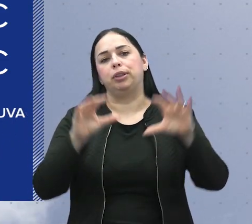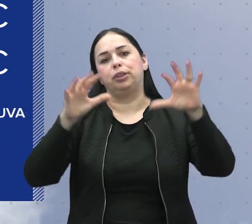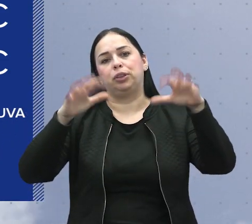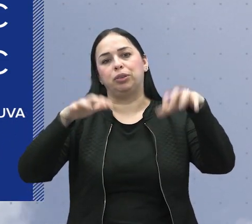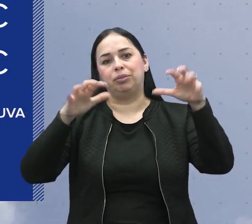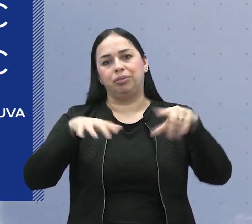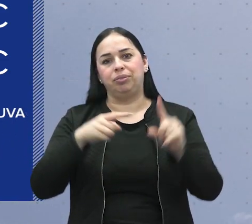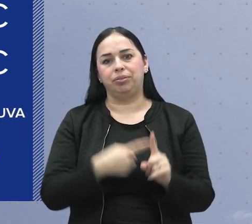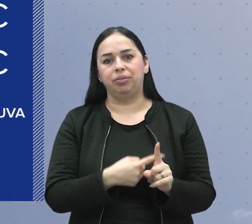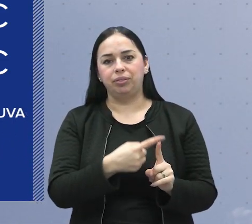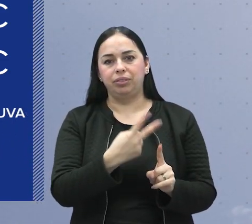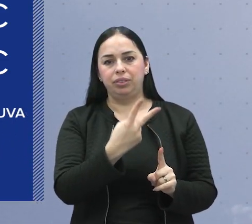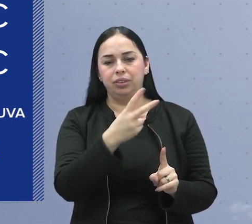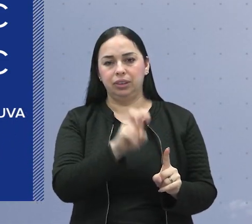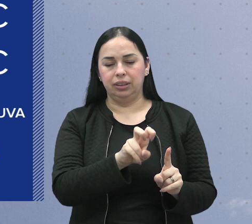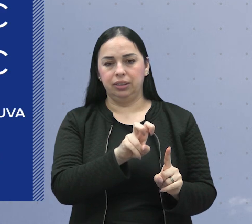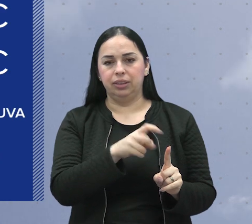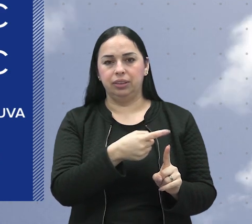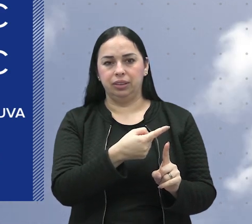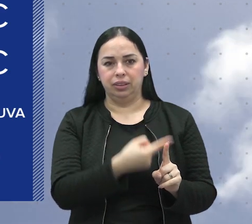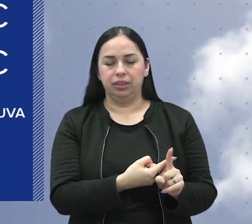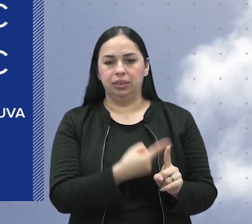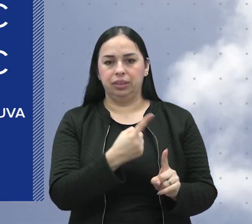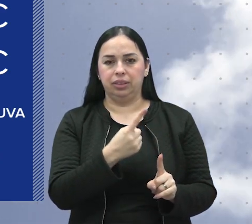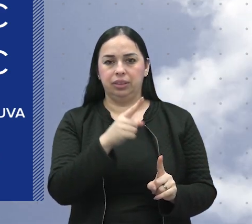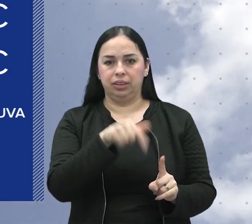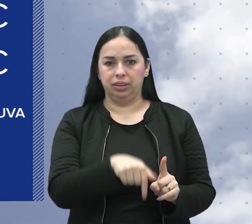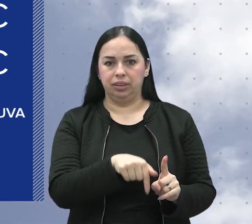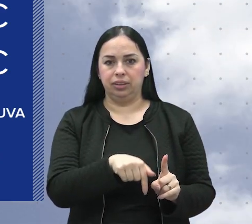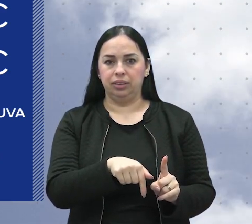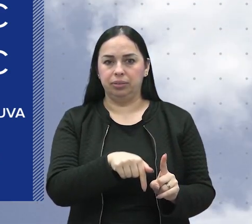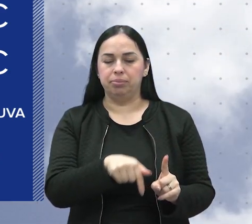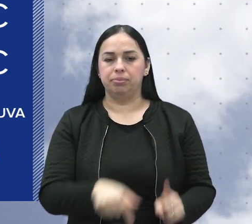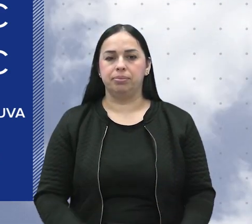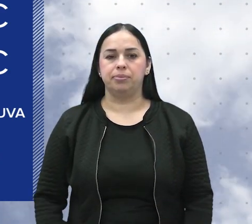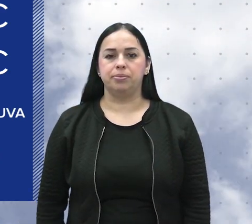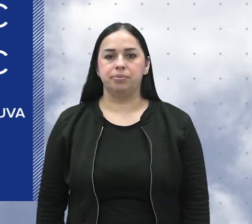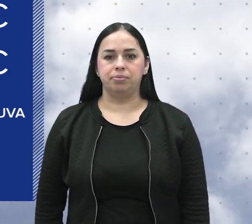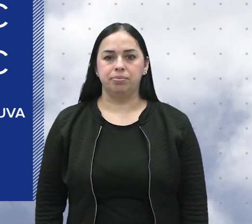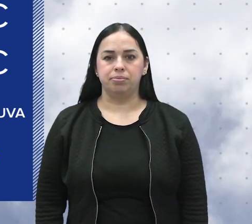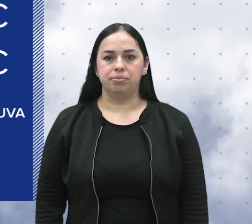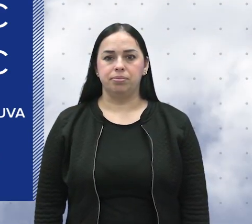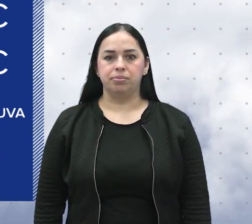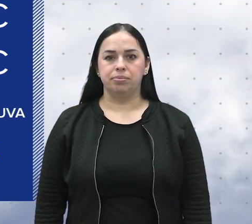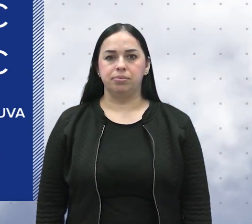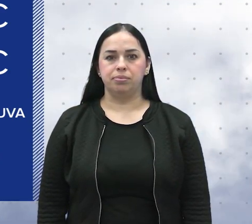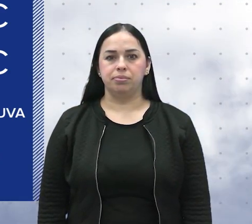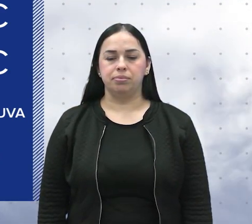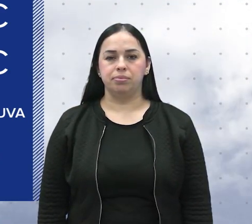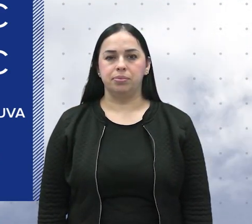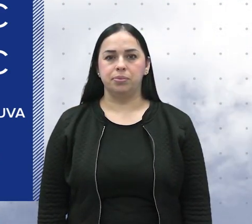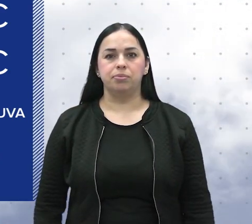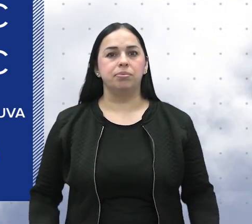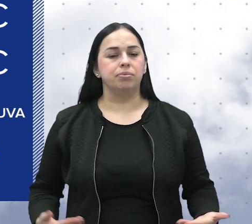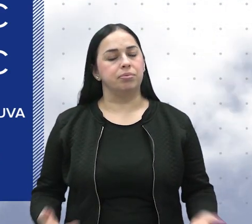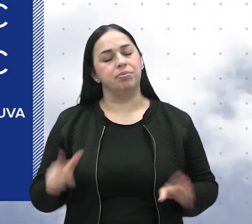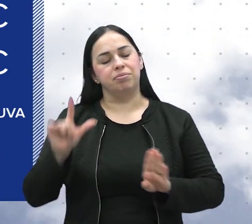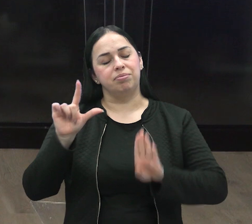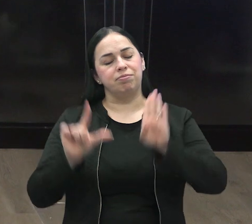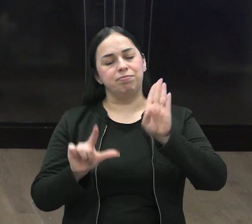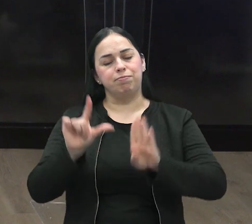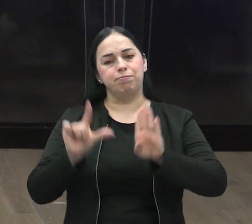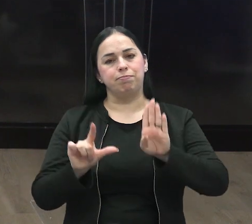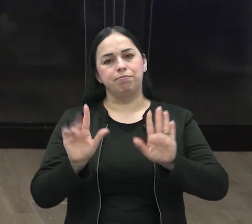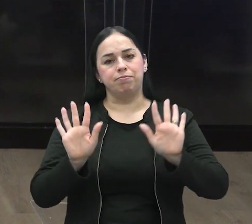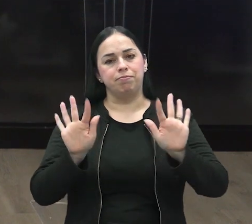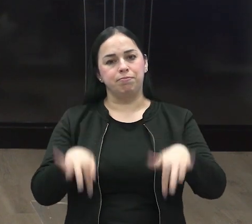pode chover. A máxima será de 25 graus e a mínima será de 17 graus.